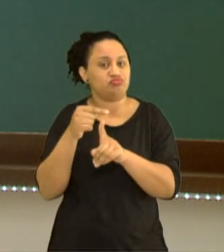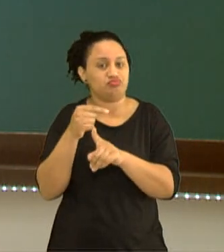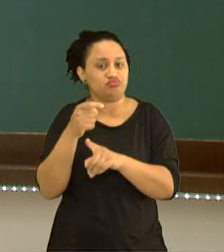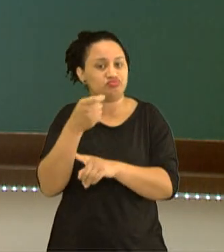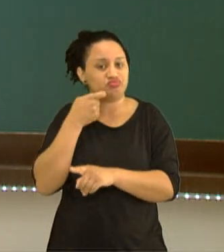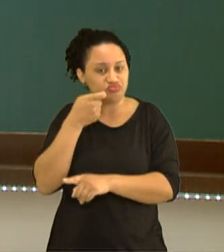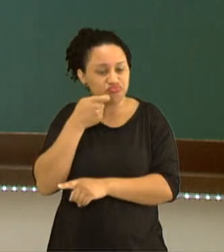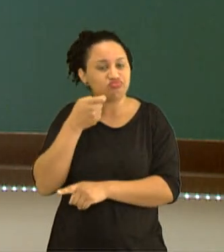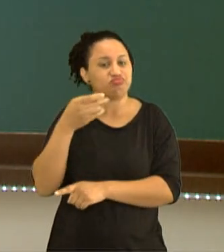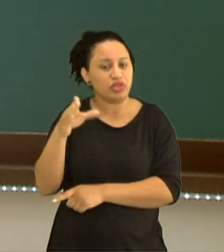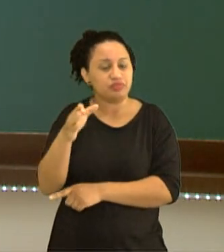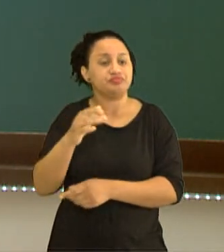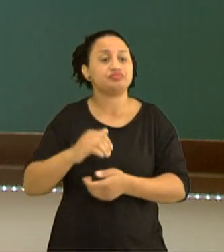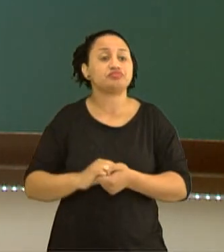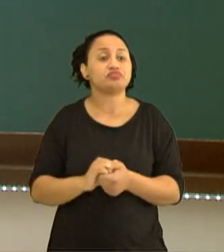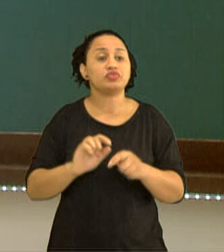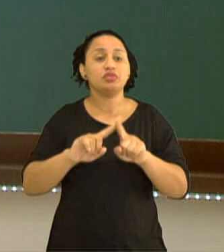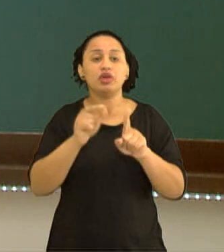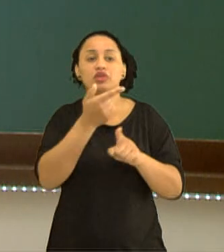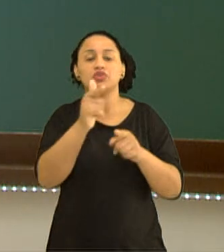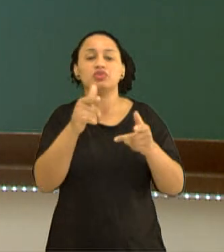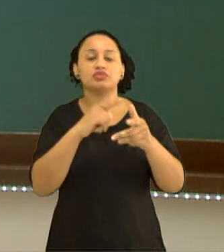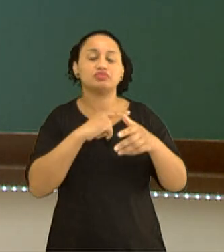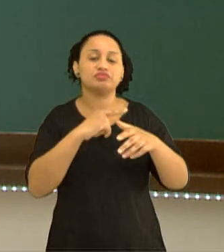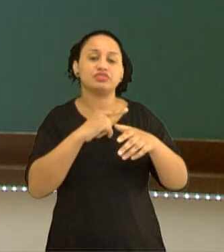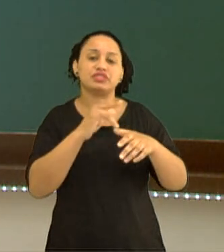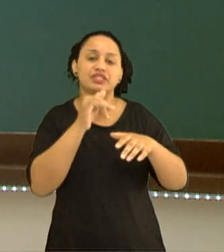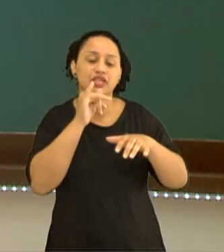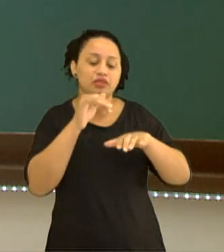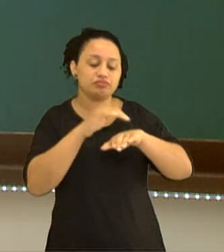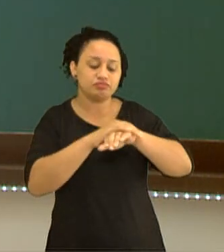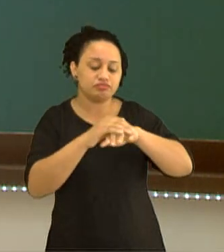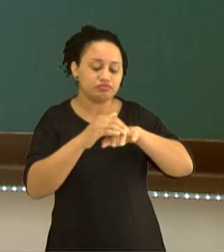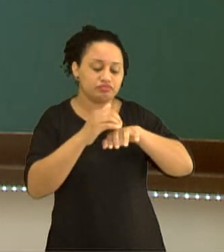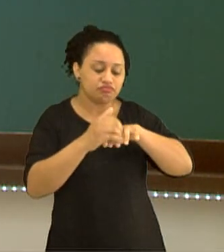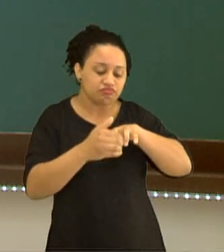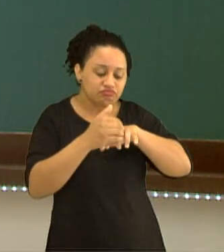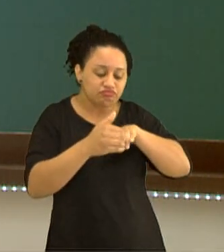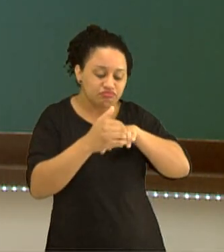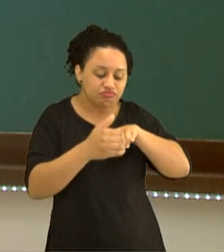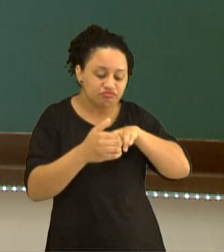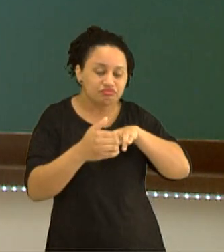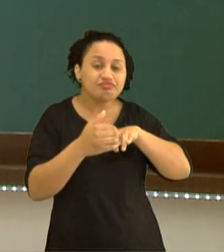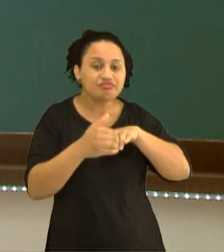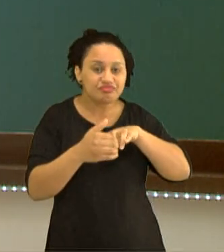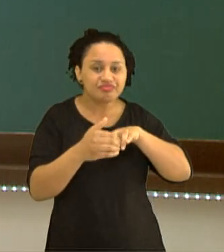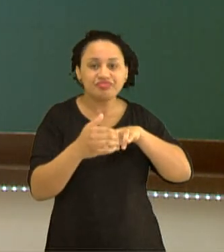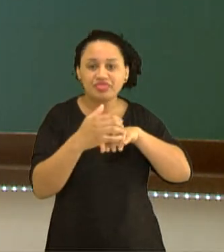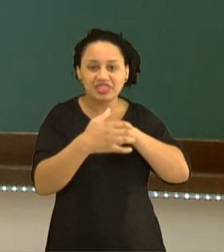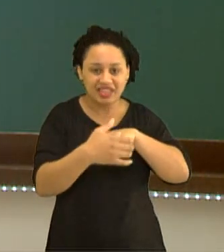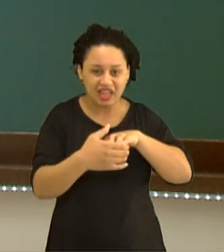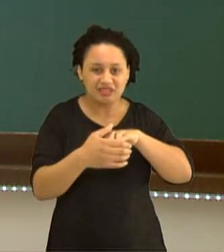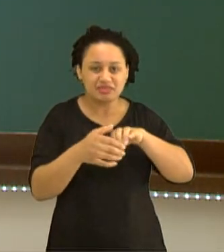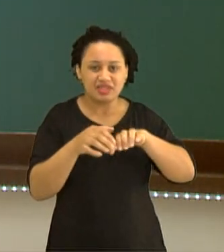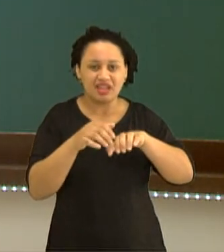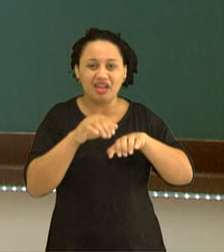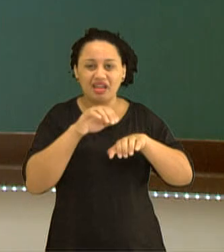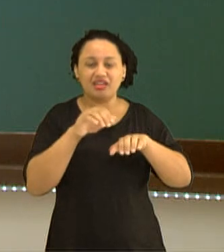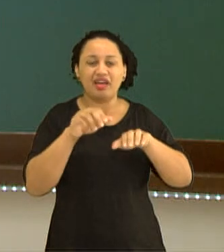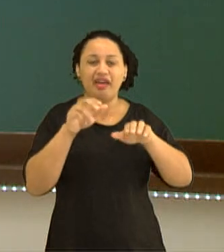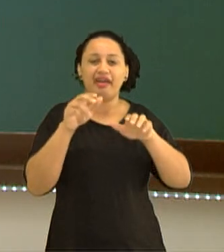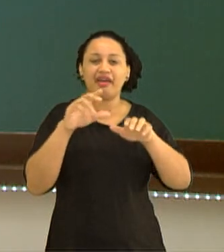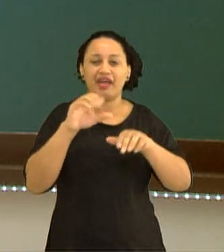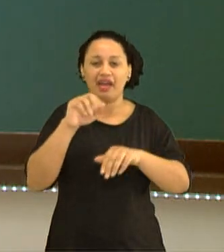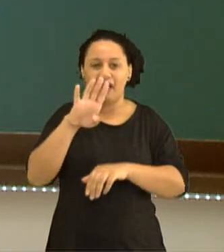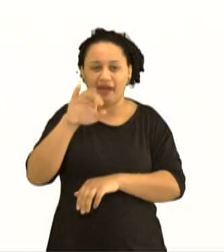de porco, cabrito, cabra que tem o casco fendido. Não podem comer cavalo, por exemplo, que o casco é preenchido. Aqui